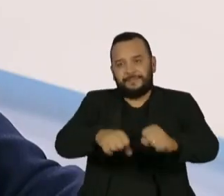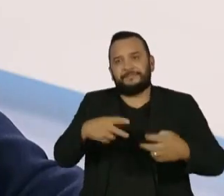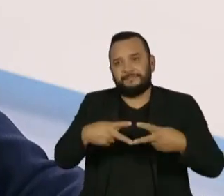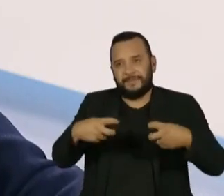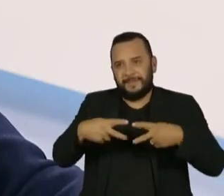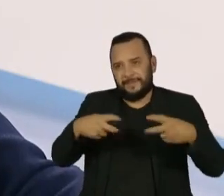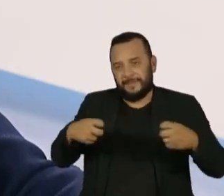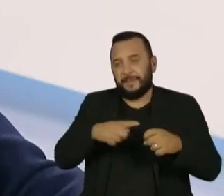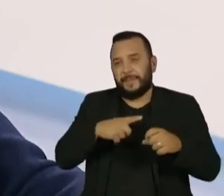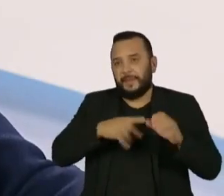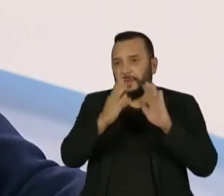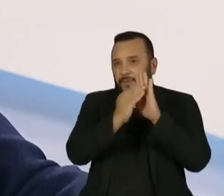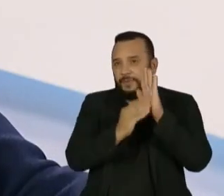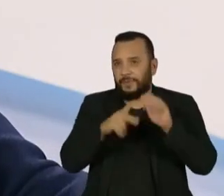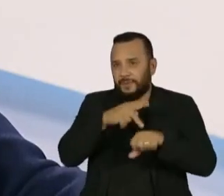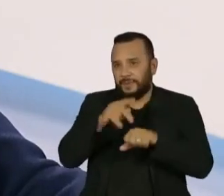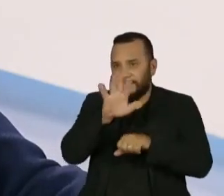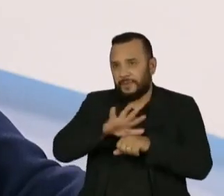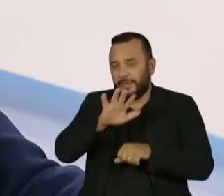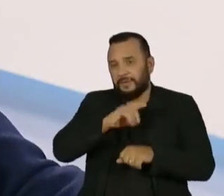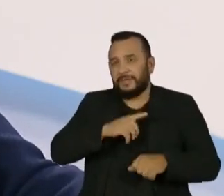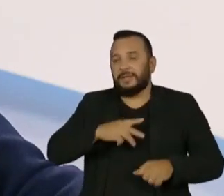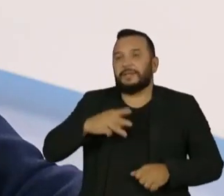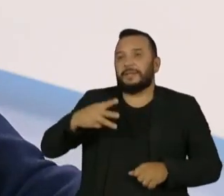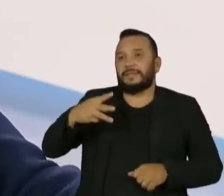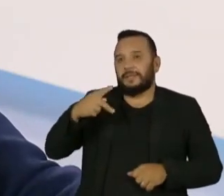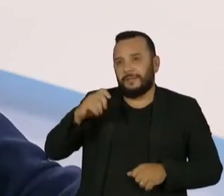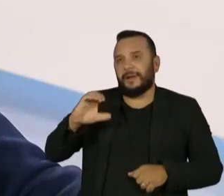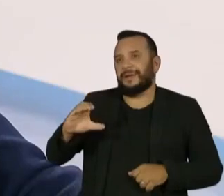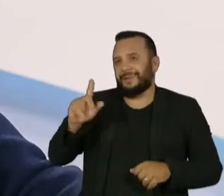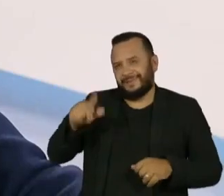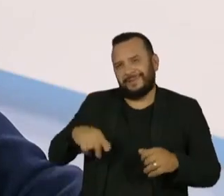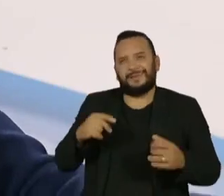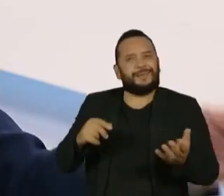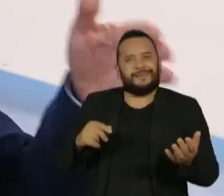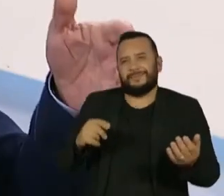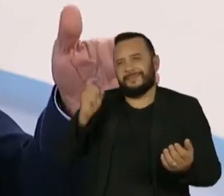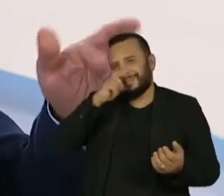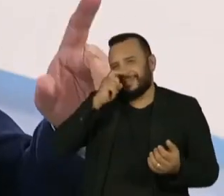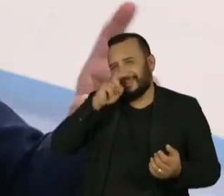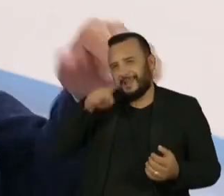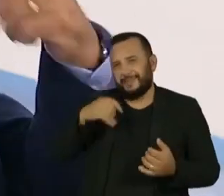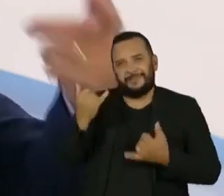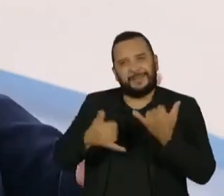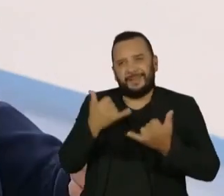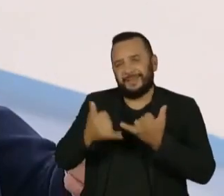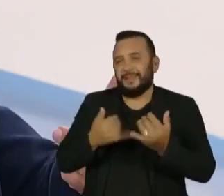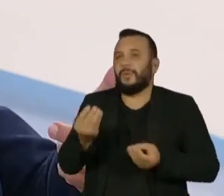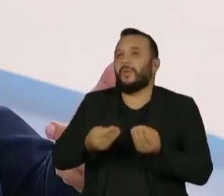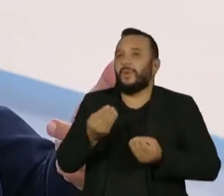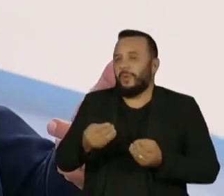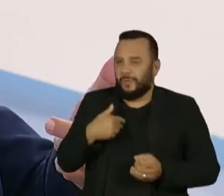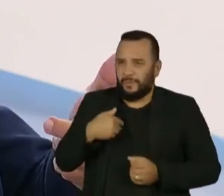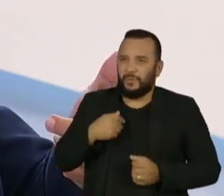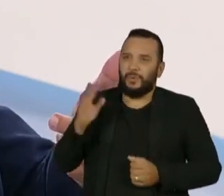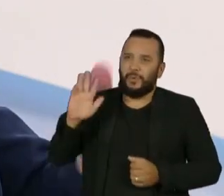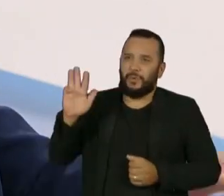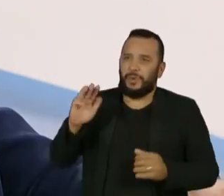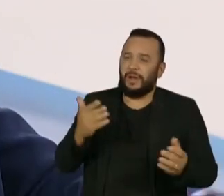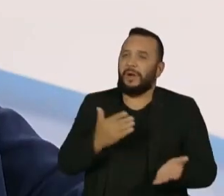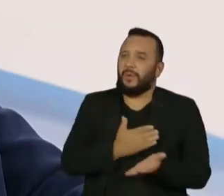conteúdo nacional, com o lançamento do terceiro PAC, que é uma galhofa, uma brincadeira. Como é que o presidente Lula tem a coragem de lançar um